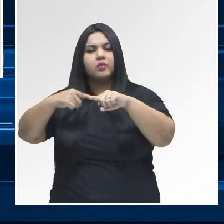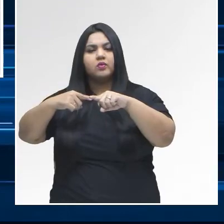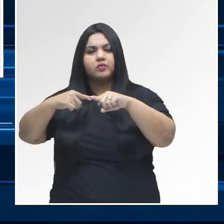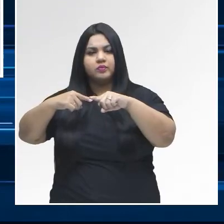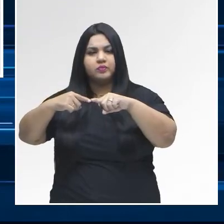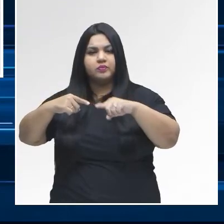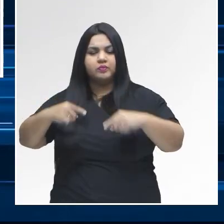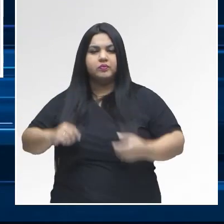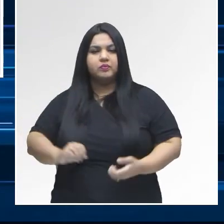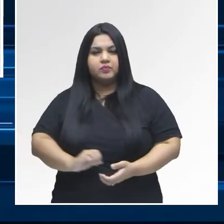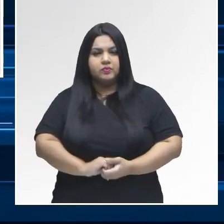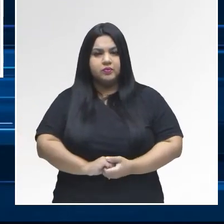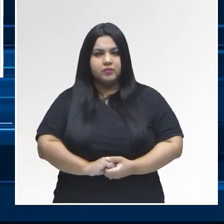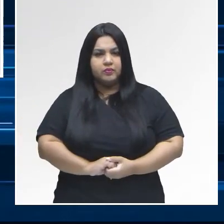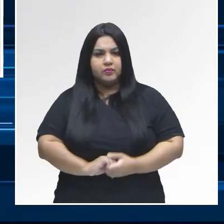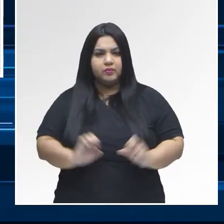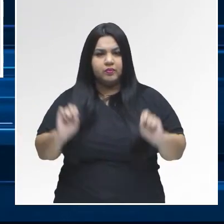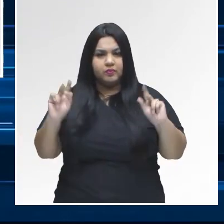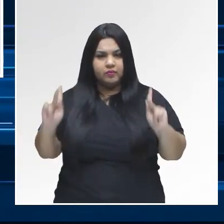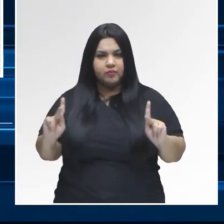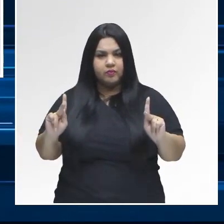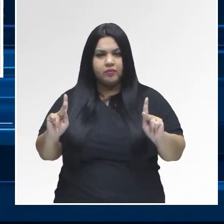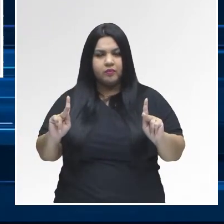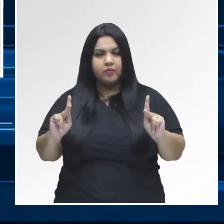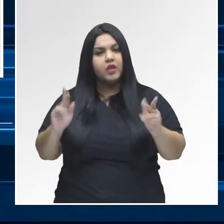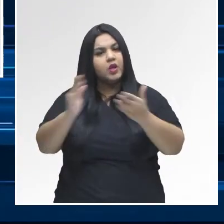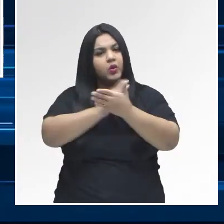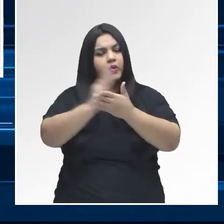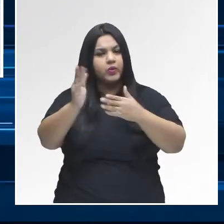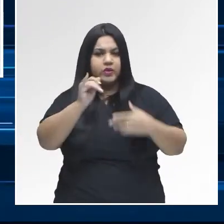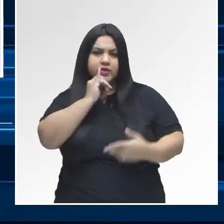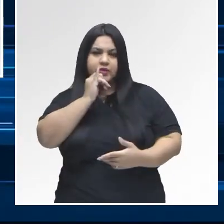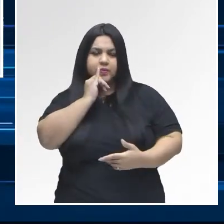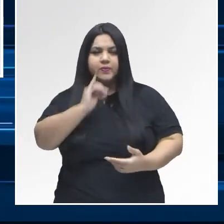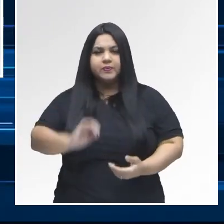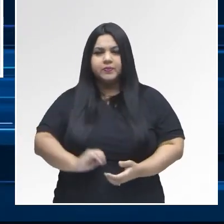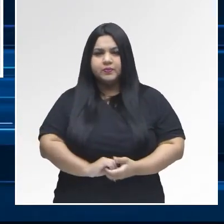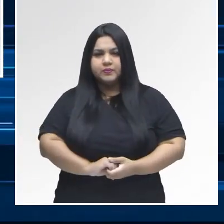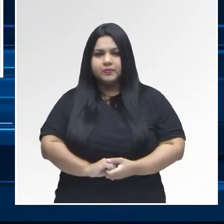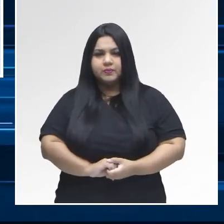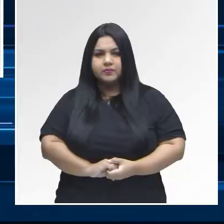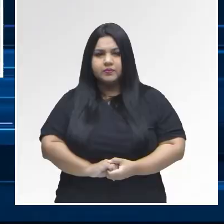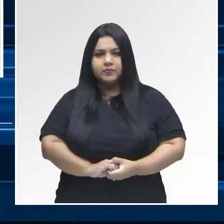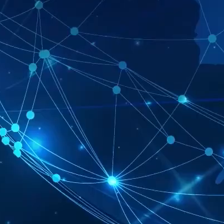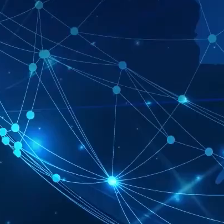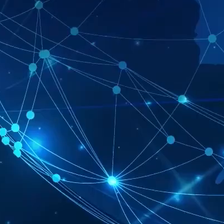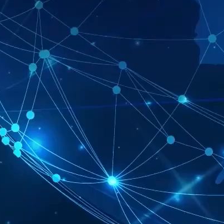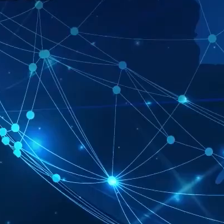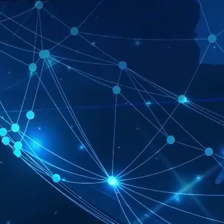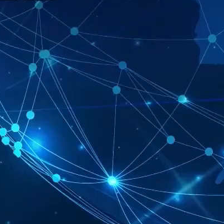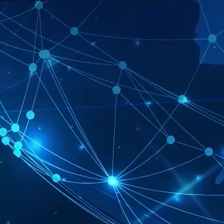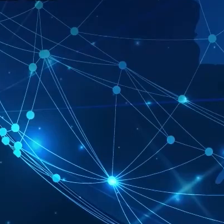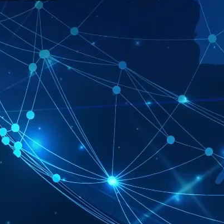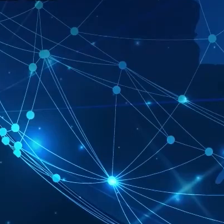produção musical, ok? Então esses são alguns dos exemplos.